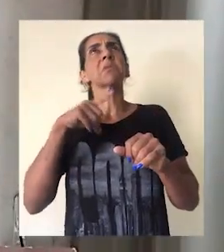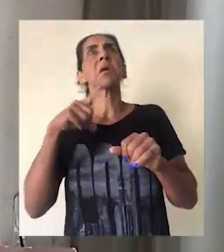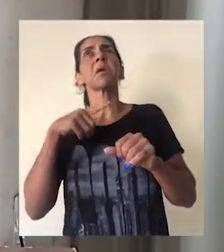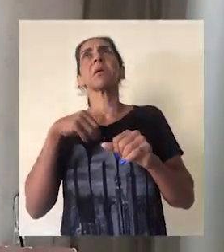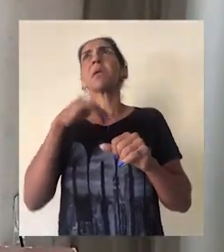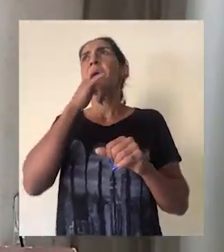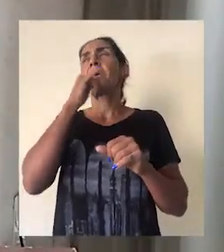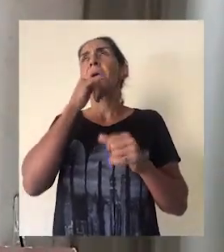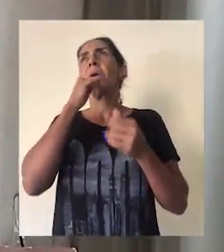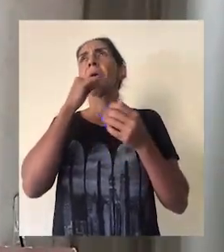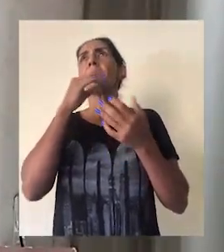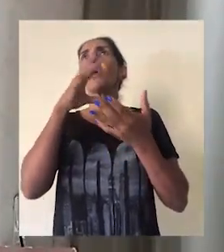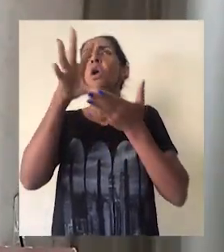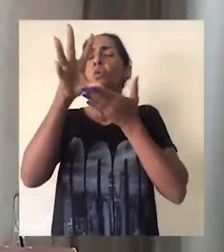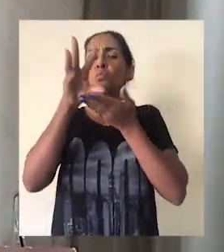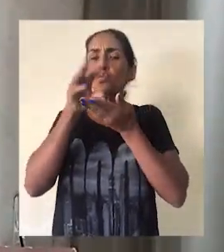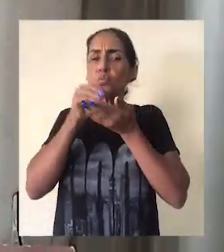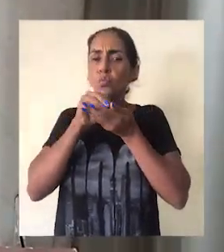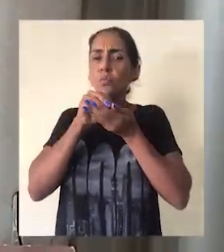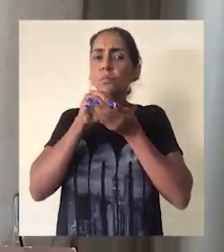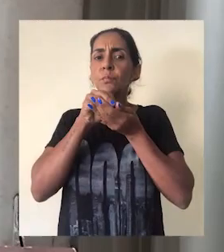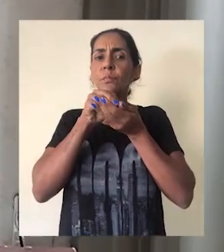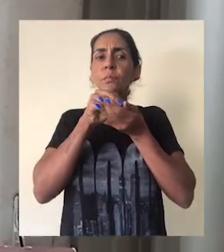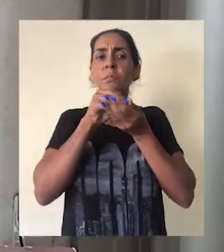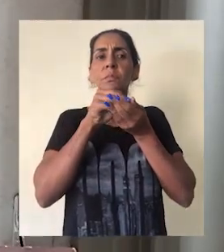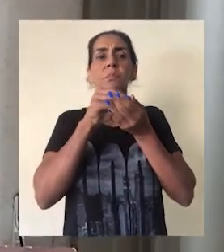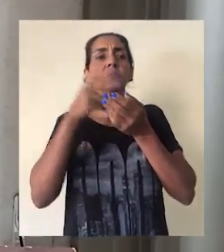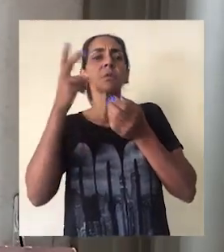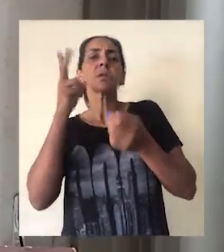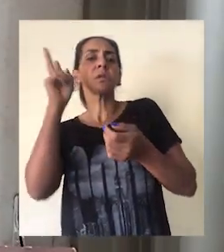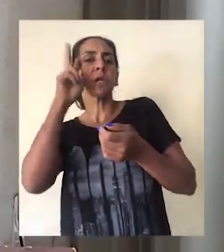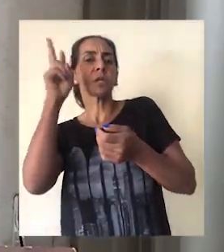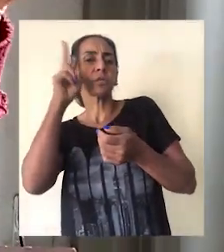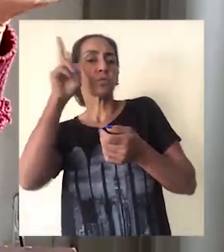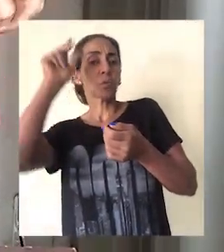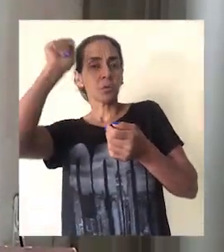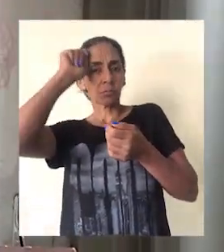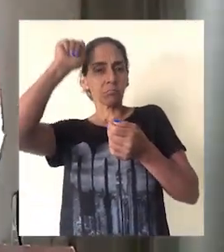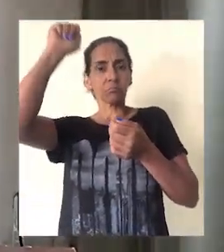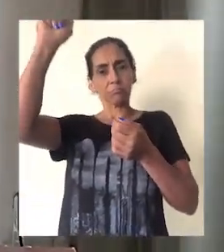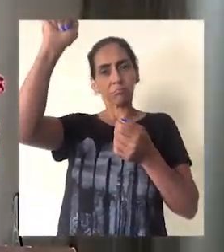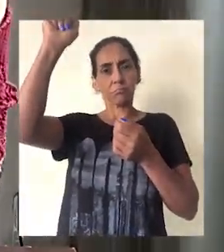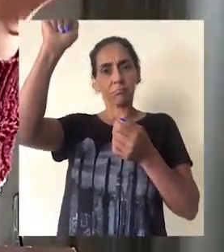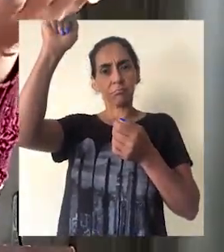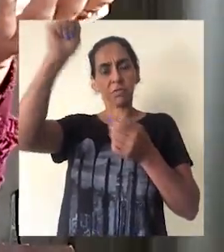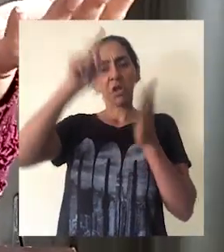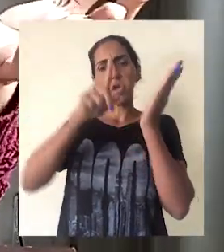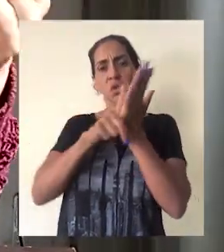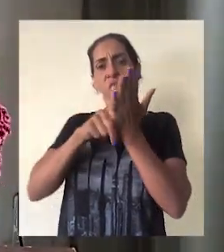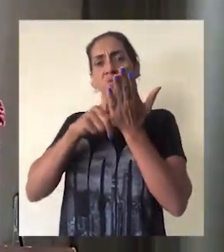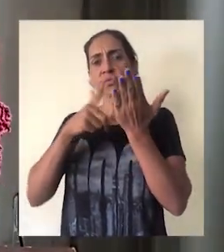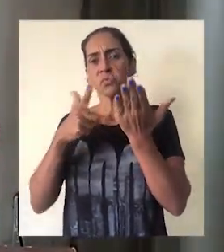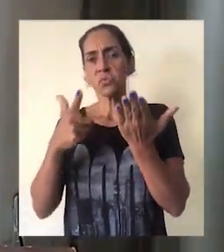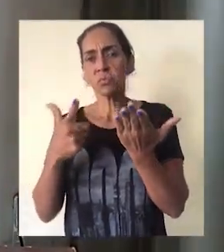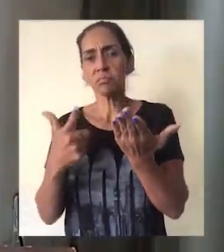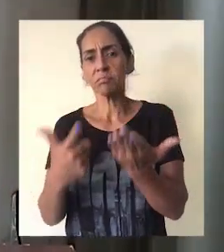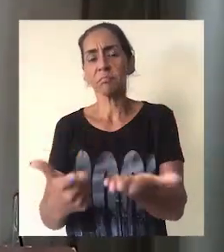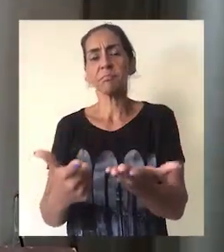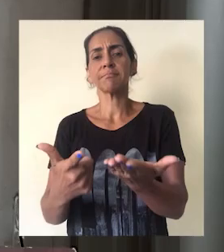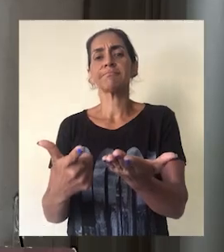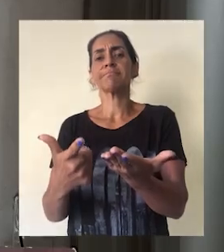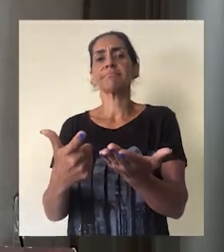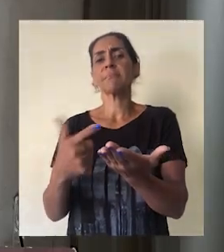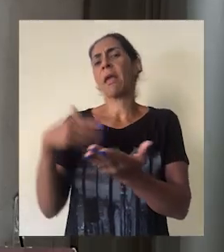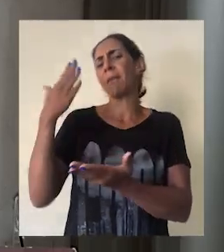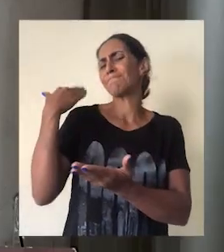tem falando sobre a história de Bram Stoker, livros, jornais da época falando sobre o